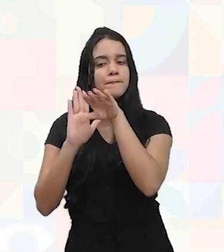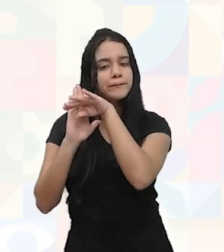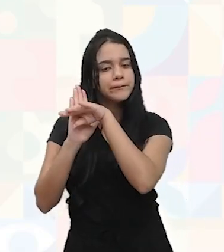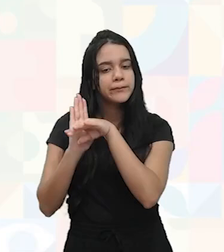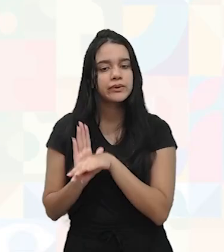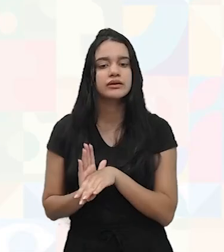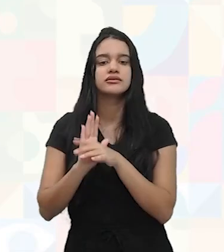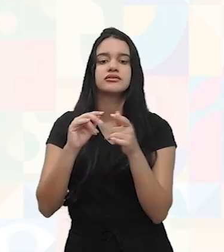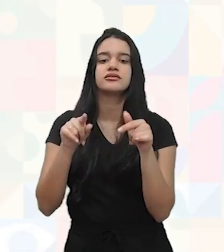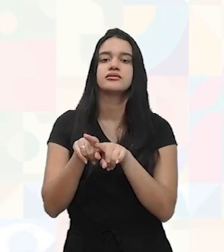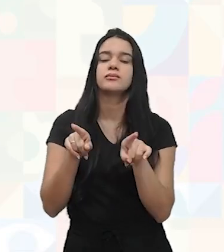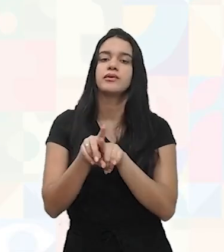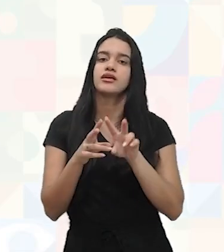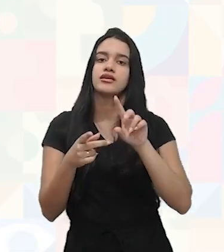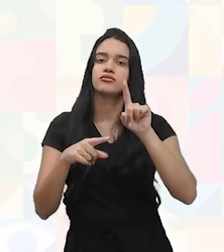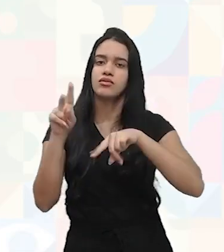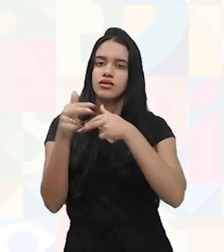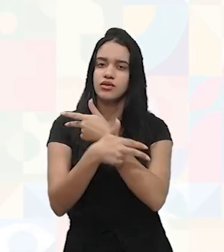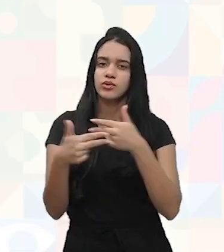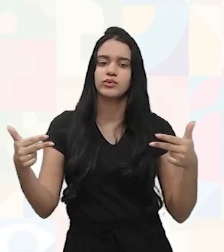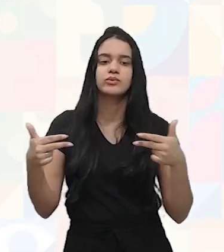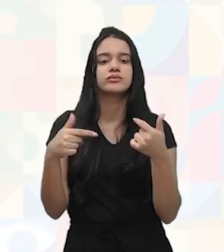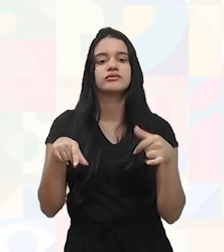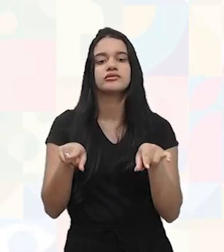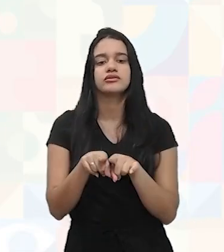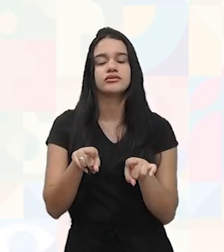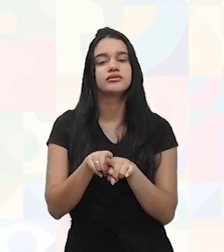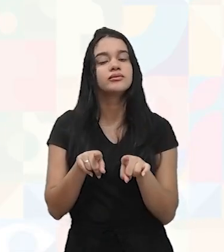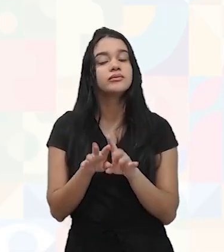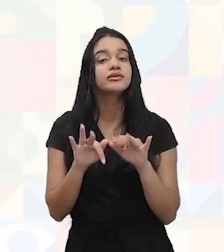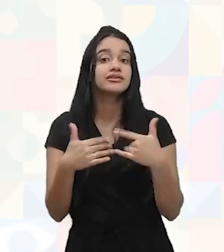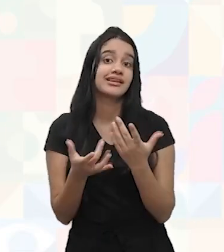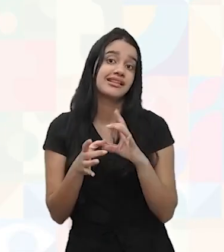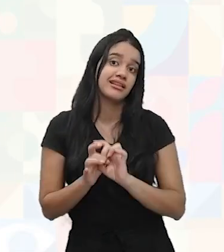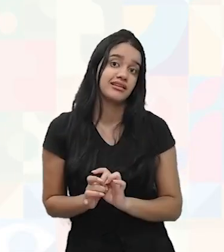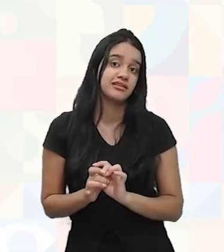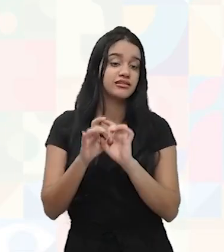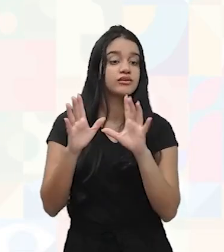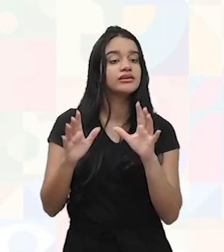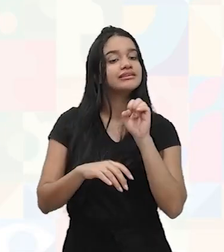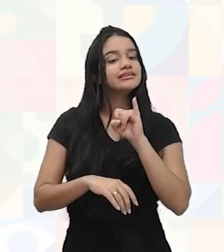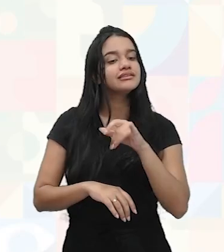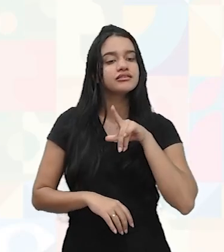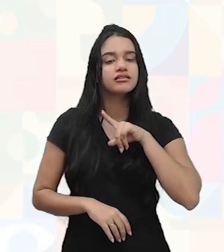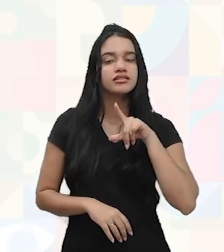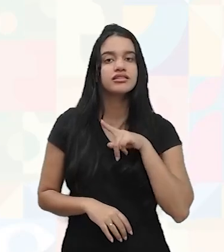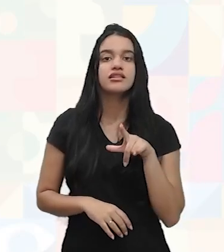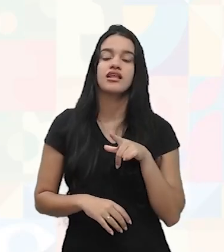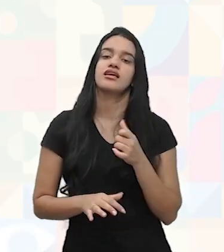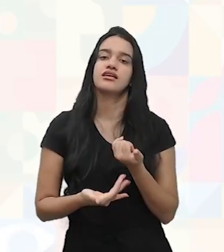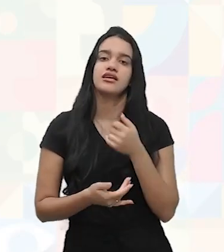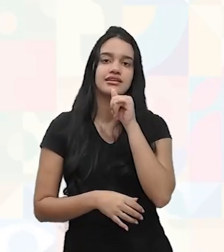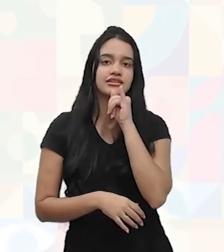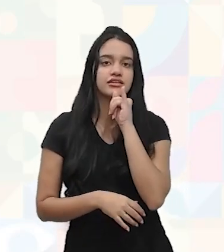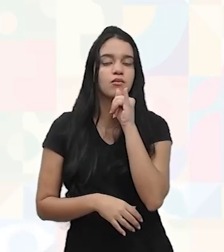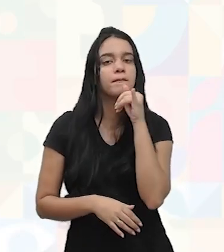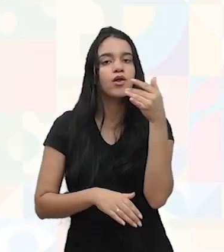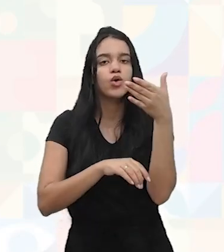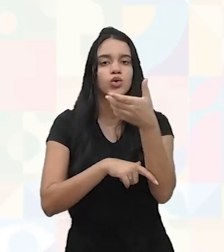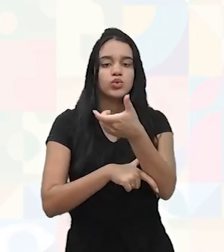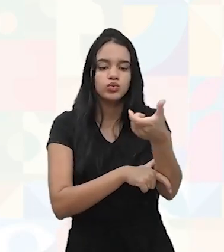operacionais, recursos materiais, tá? Procedimentos e os recursos que estão disponíveis, se tem hidrante, né? se ele precisa